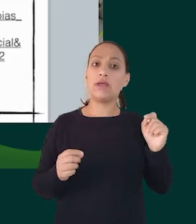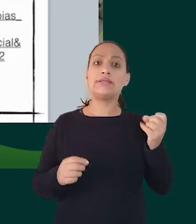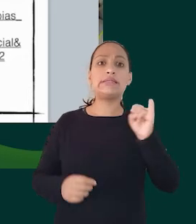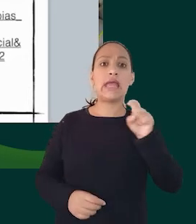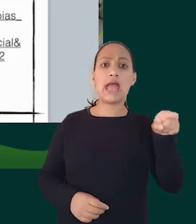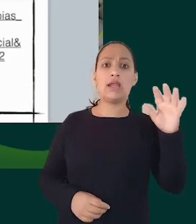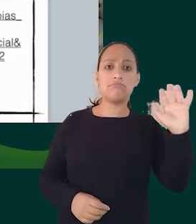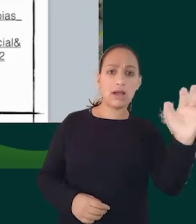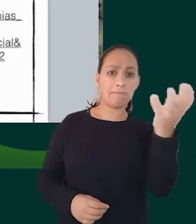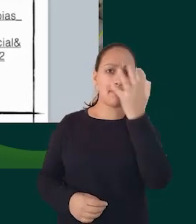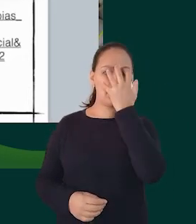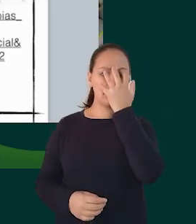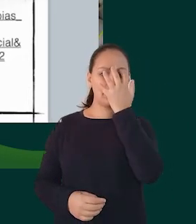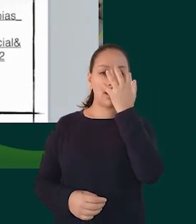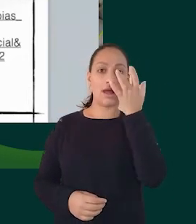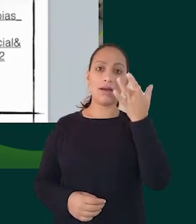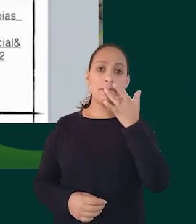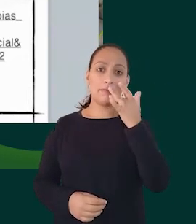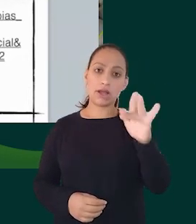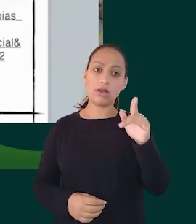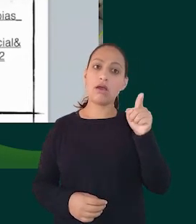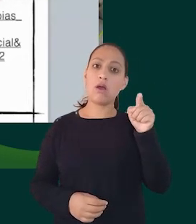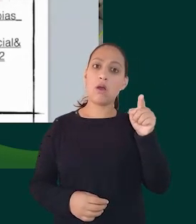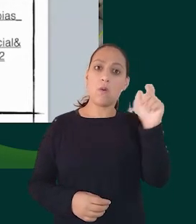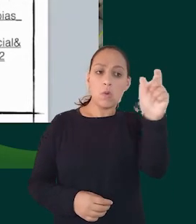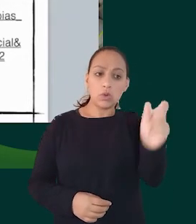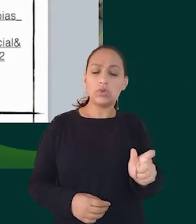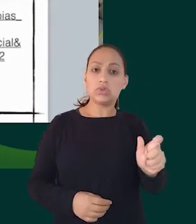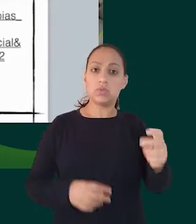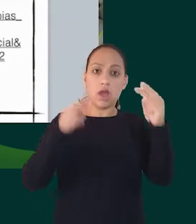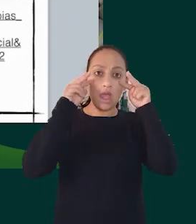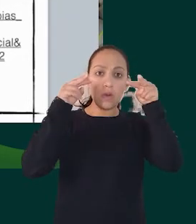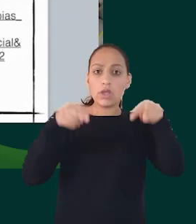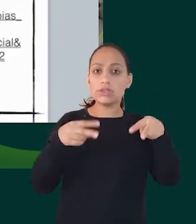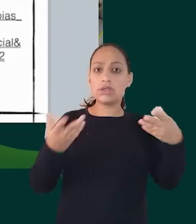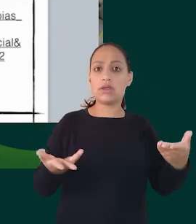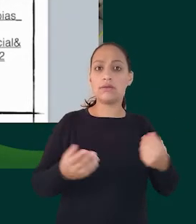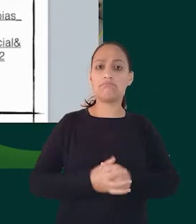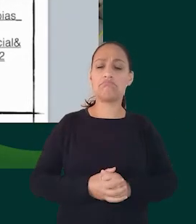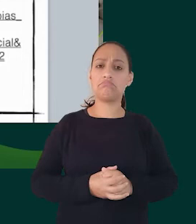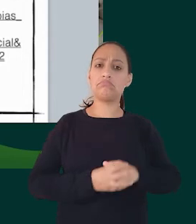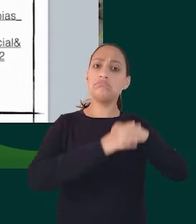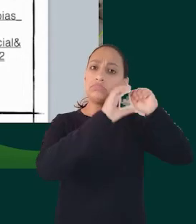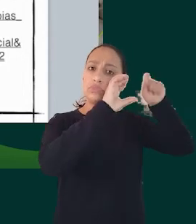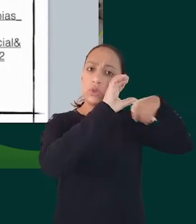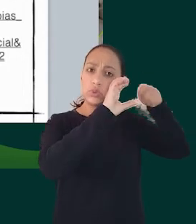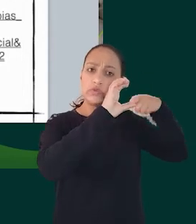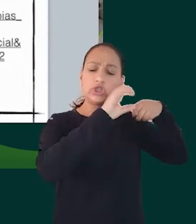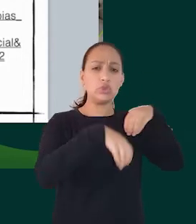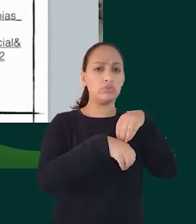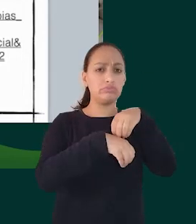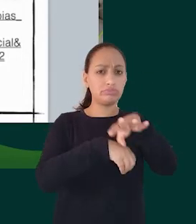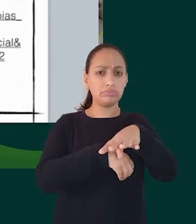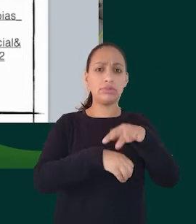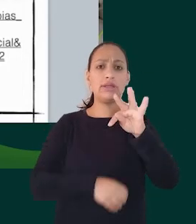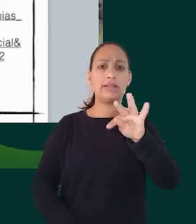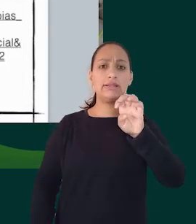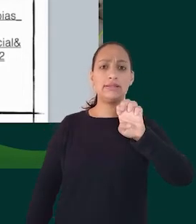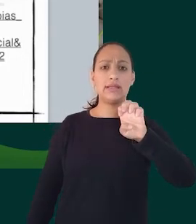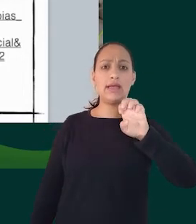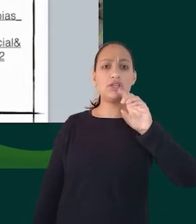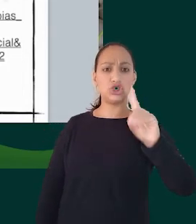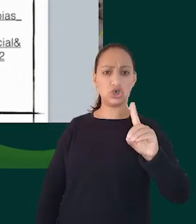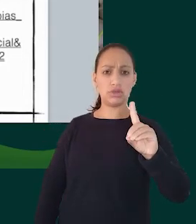branca, o algoritmo com aquela base de dados acabava reconhecendo. Recomendo, é um vídeo do TED, tá? É fantástico. E ela tem